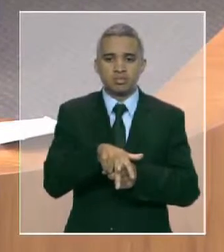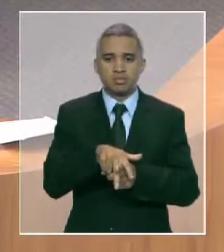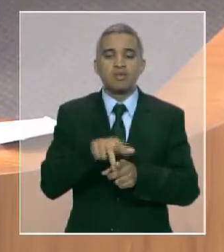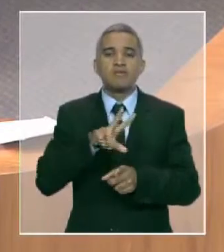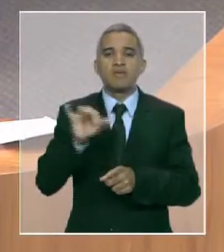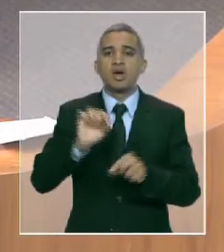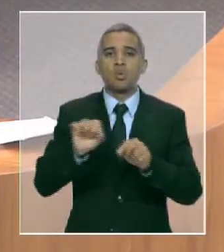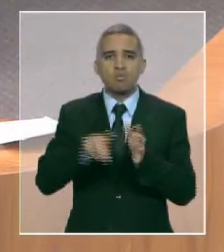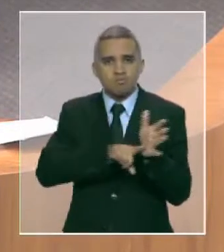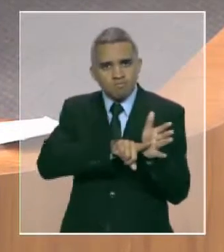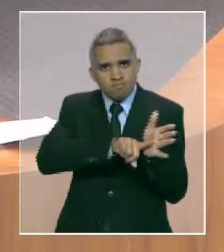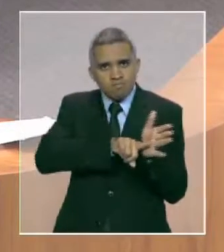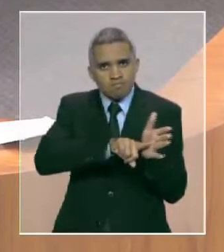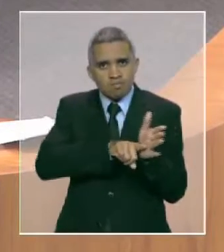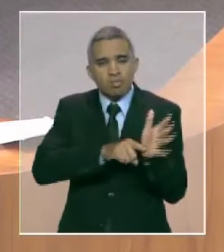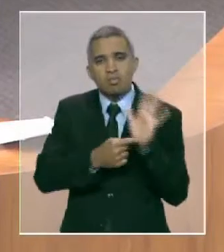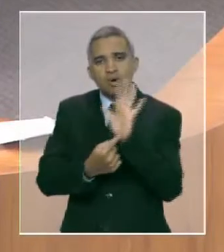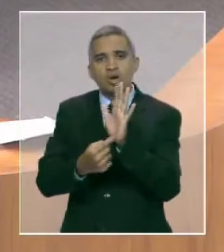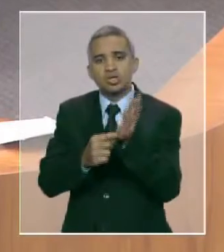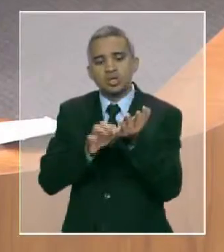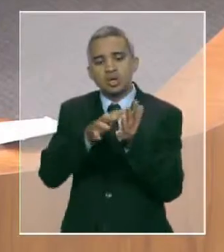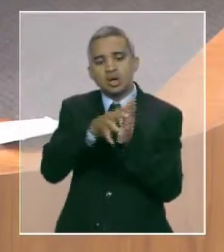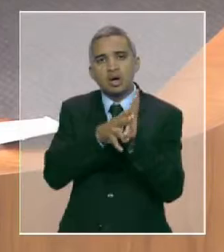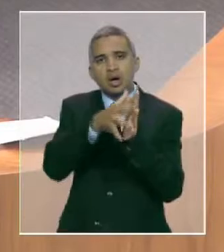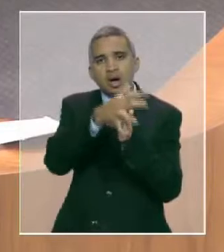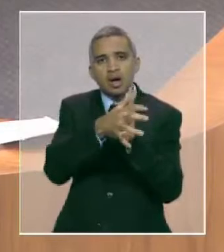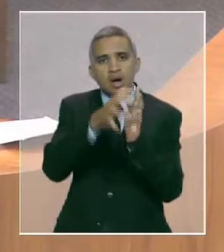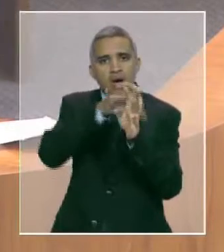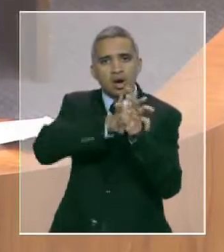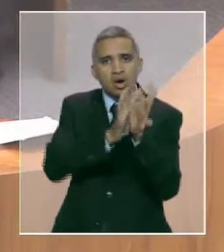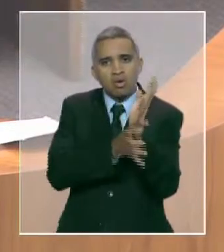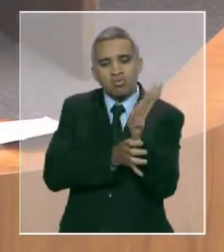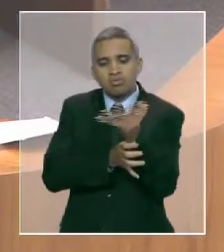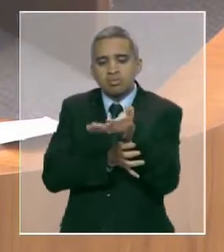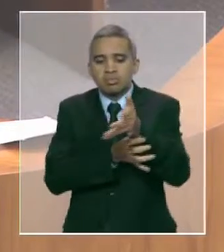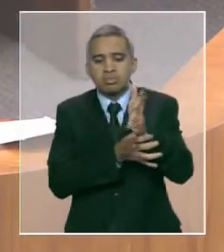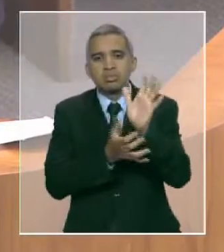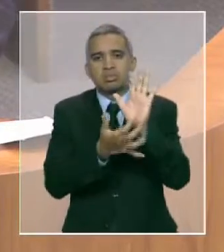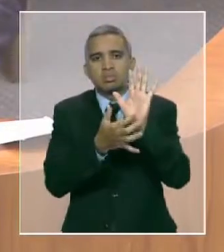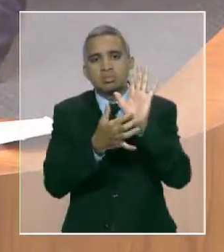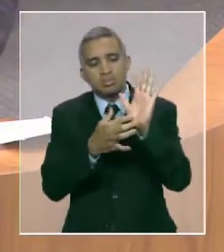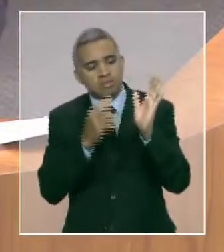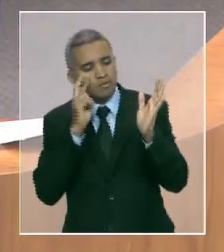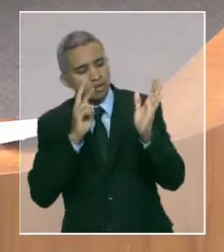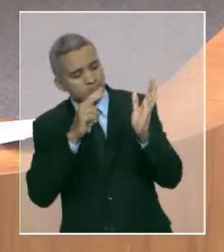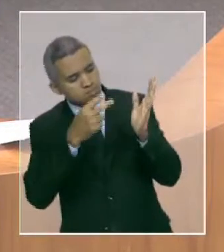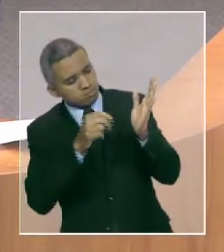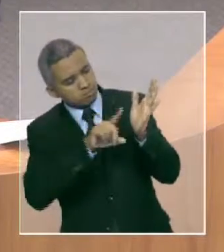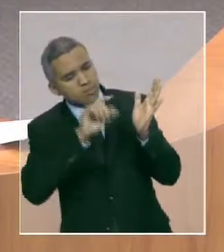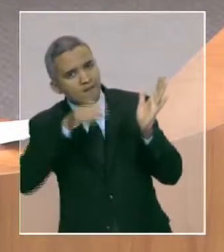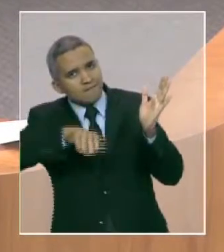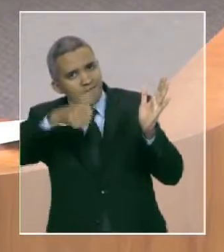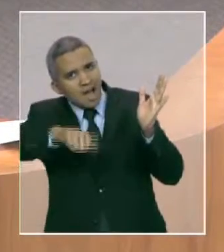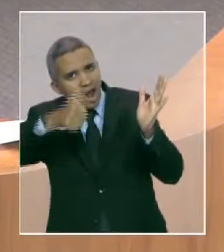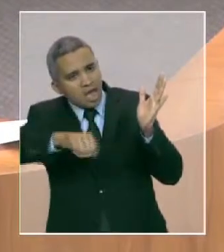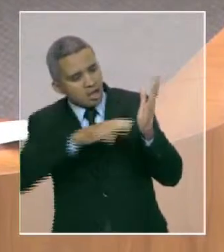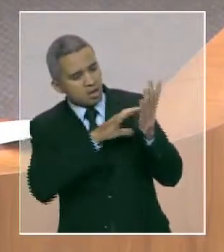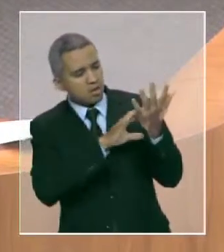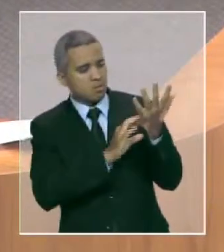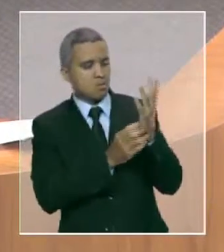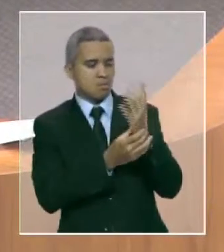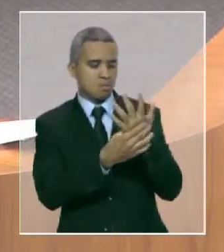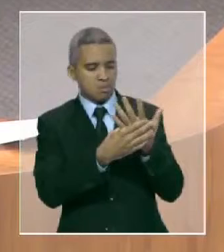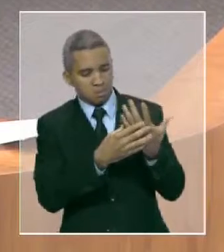de prova sua luva, que deve ter sido previamente aprovada. O animal puxador ou esteira, durante a prova,